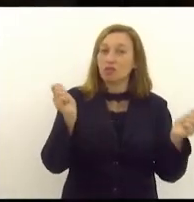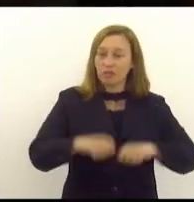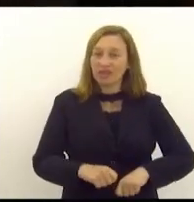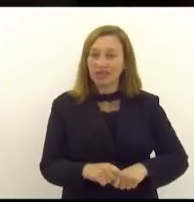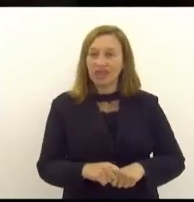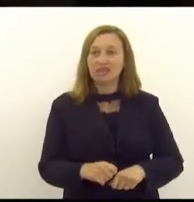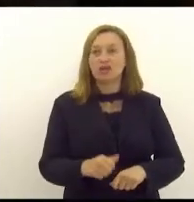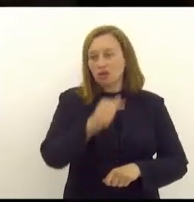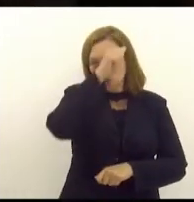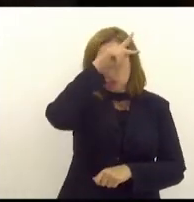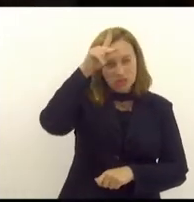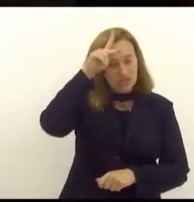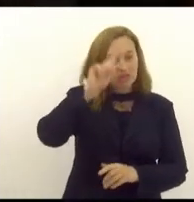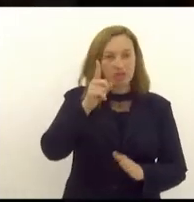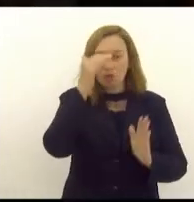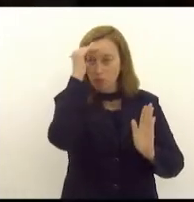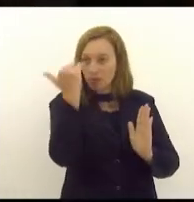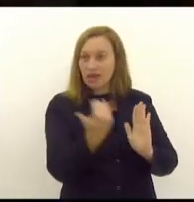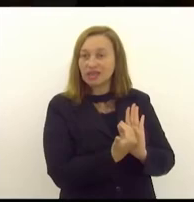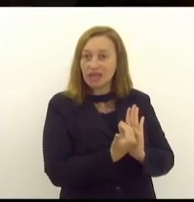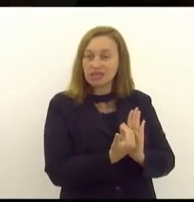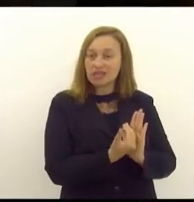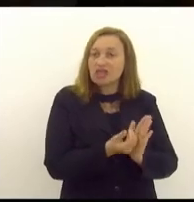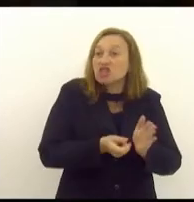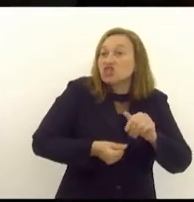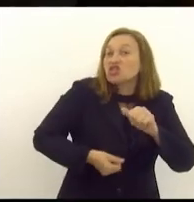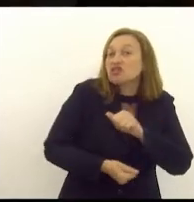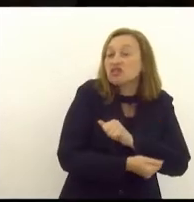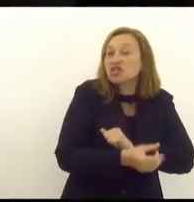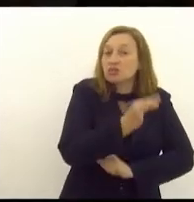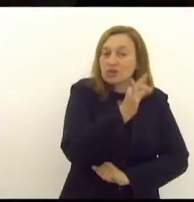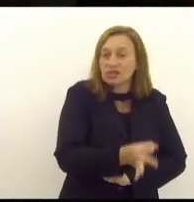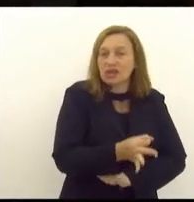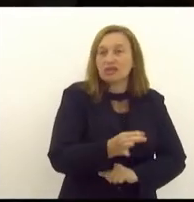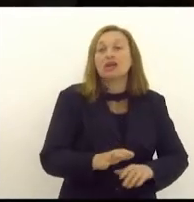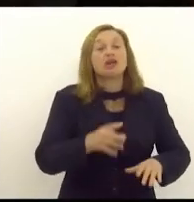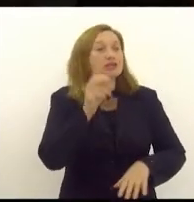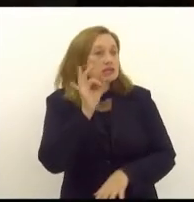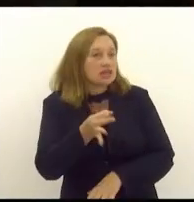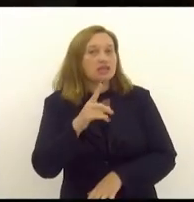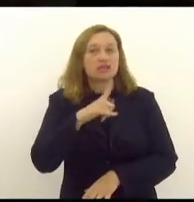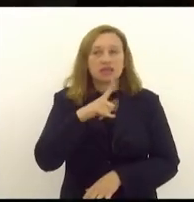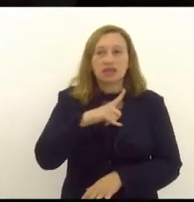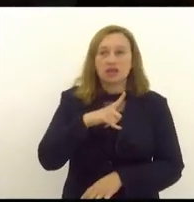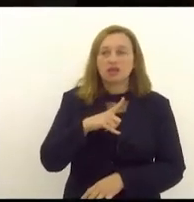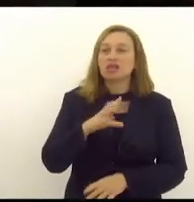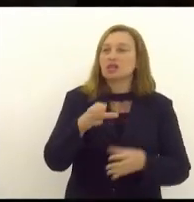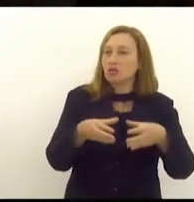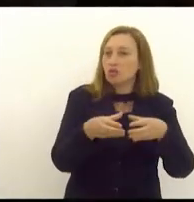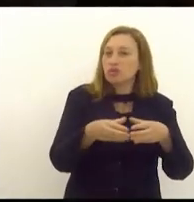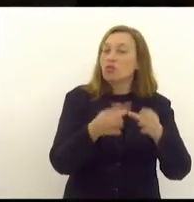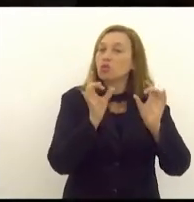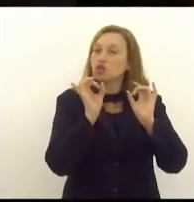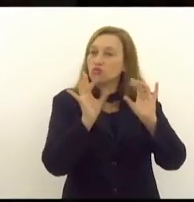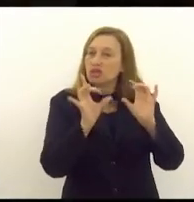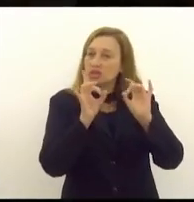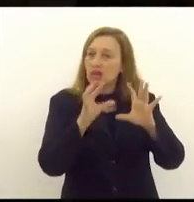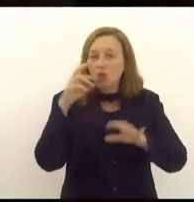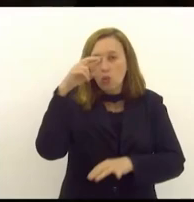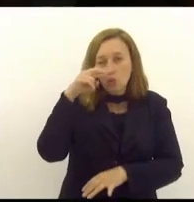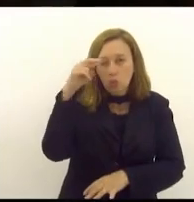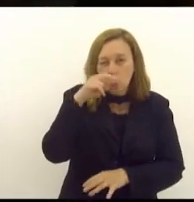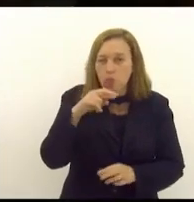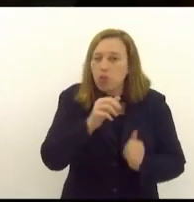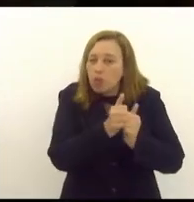os municípios não cumpre o seu papel de investir da forma correta eu tenho certeza que nessa comissão especial que Visa